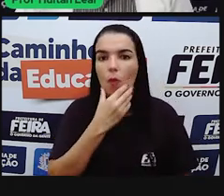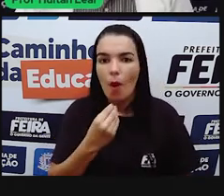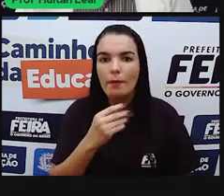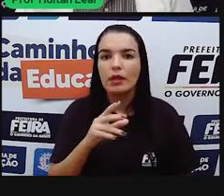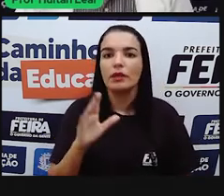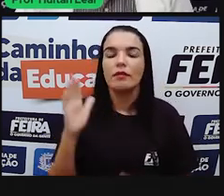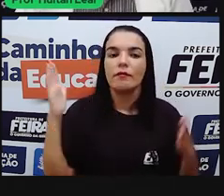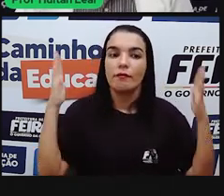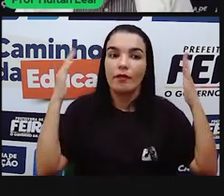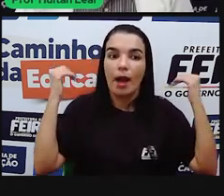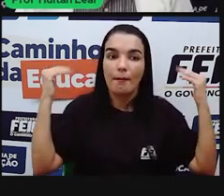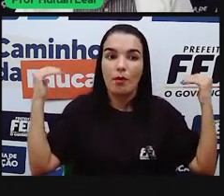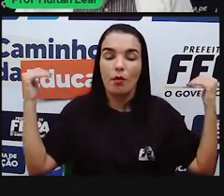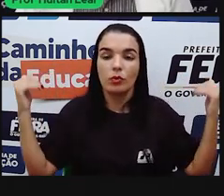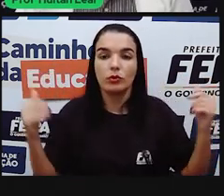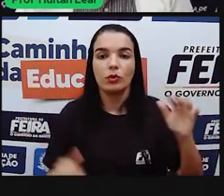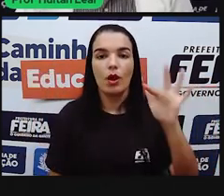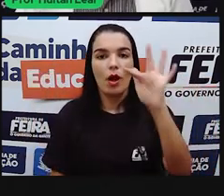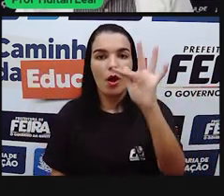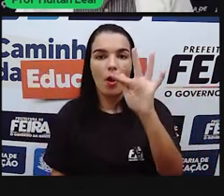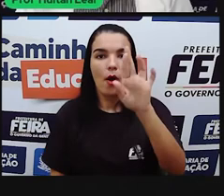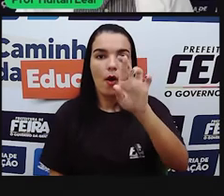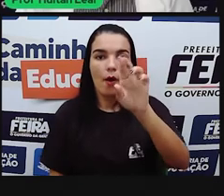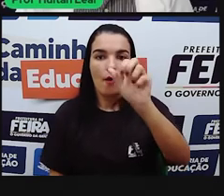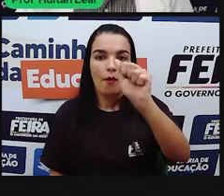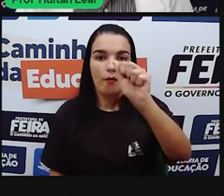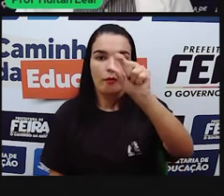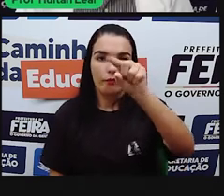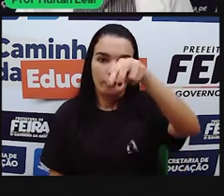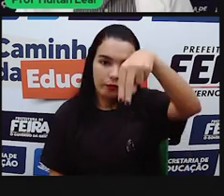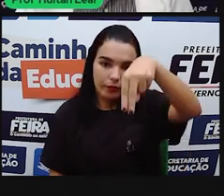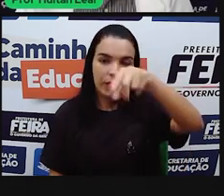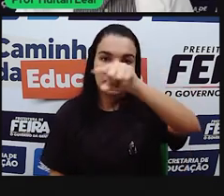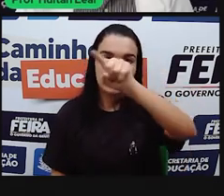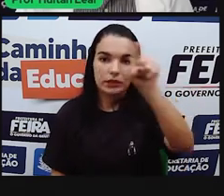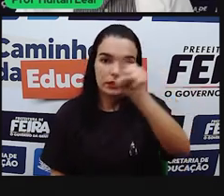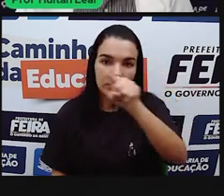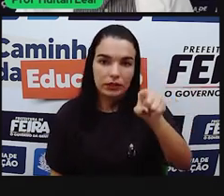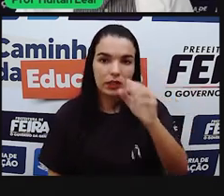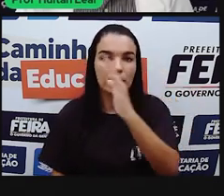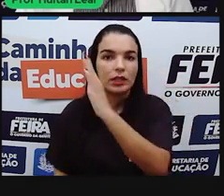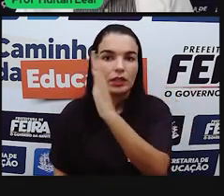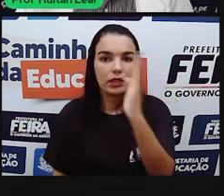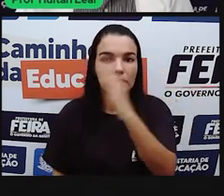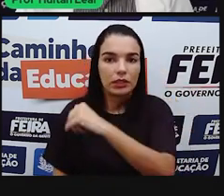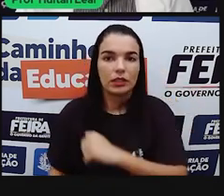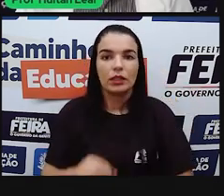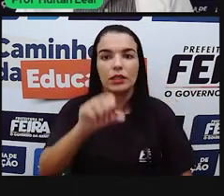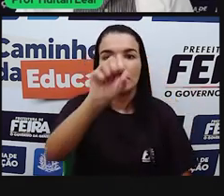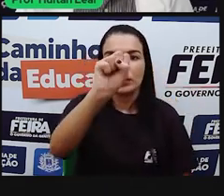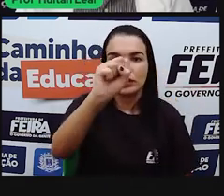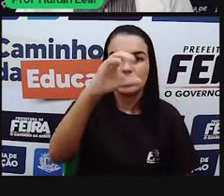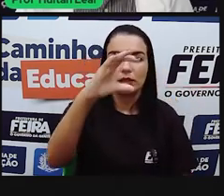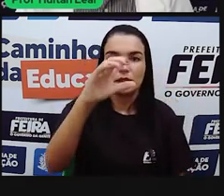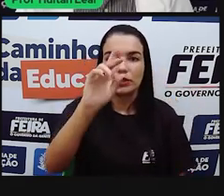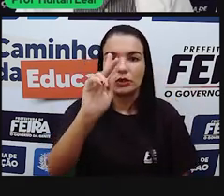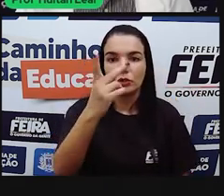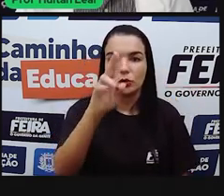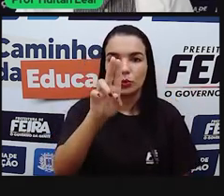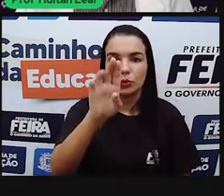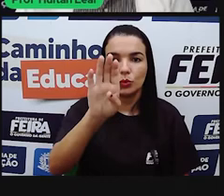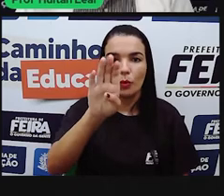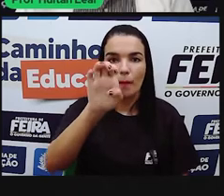aí, Franz Schubert, que era um compositor erudito austríaco da época do